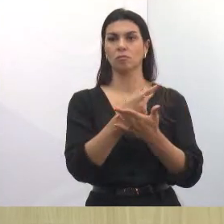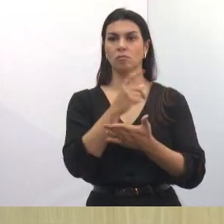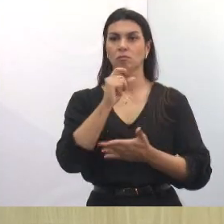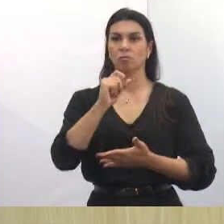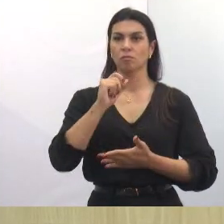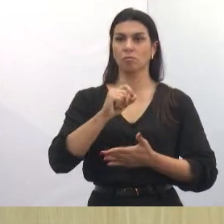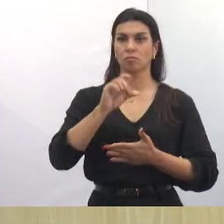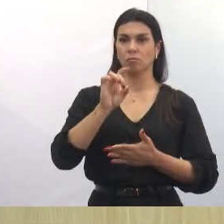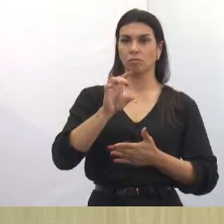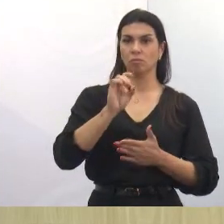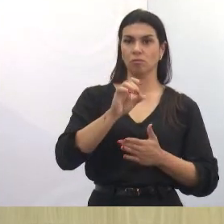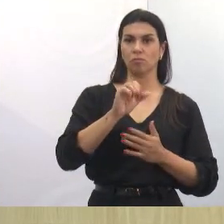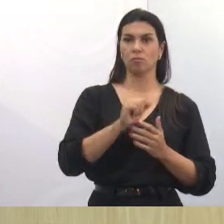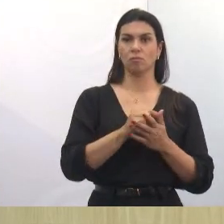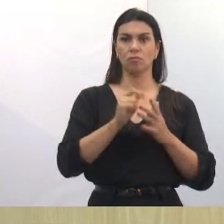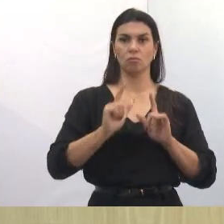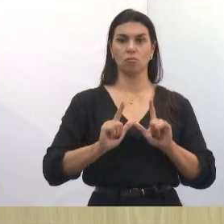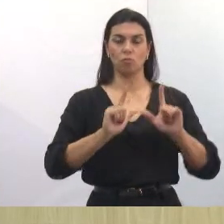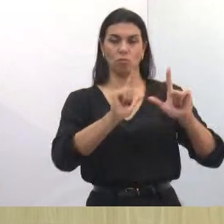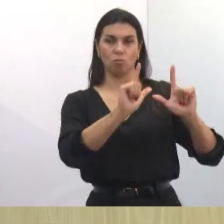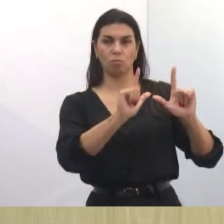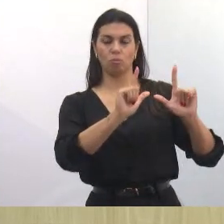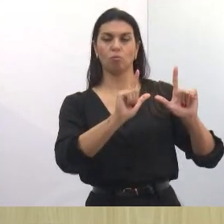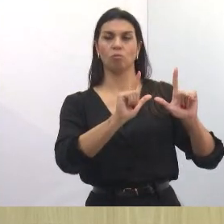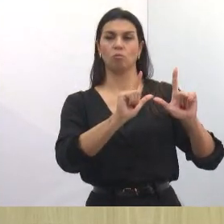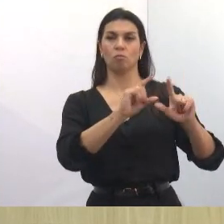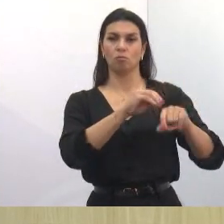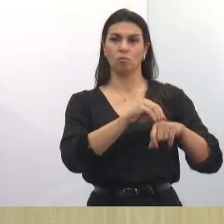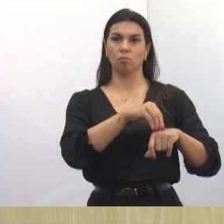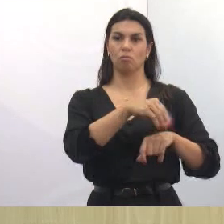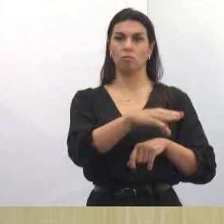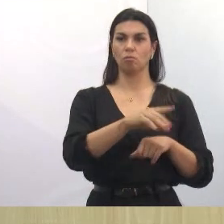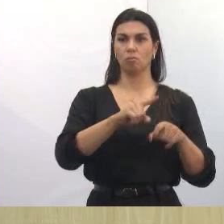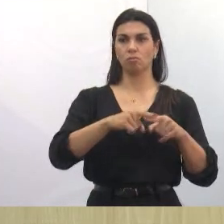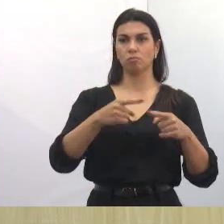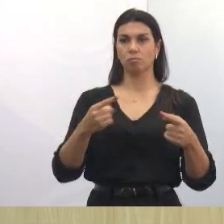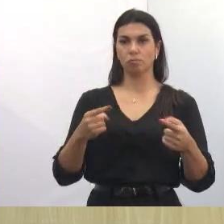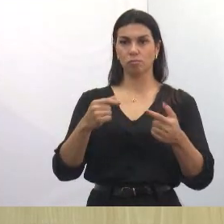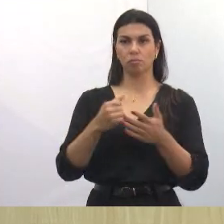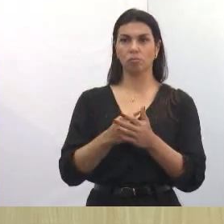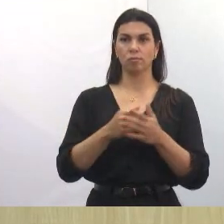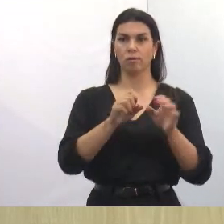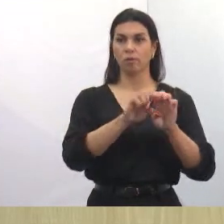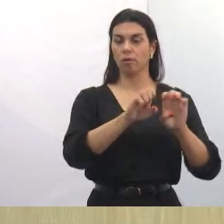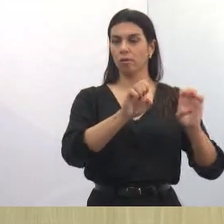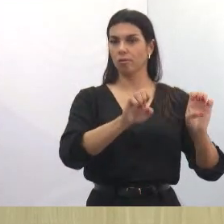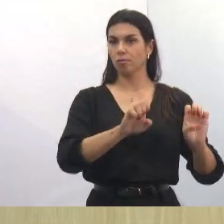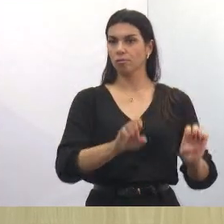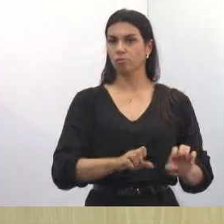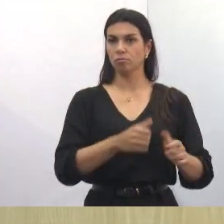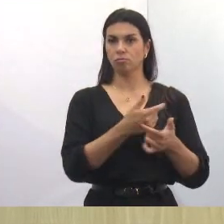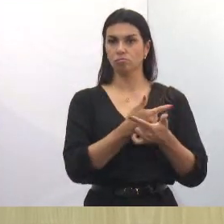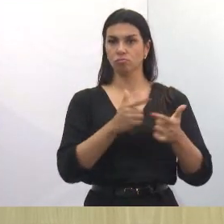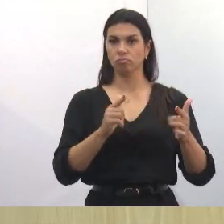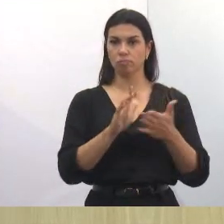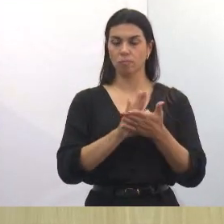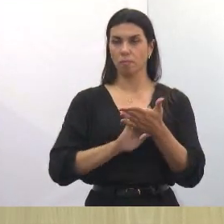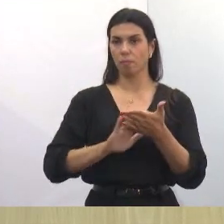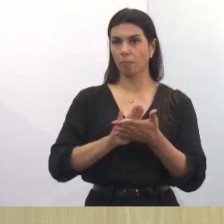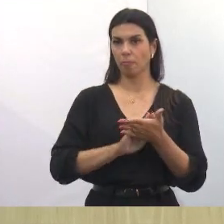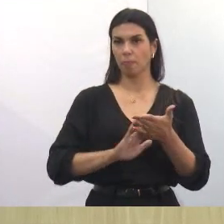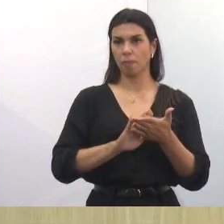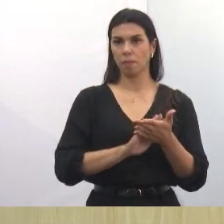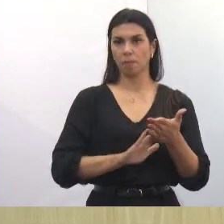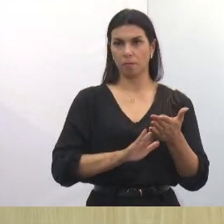apenas sinalizado com uma placa indicativa, sem qualquer estrutura que acomode devidamente